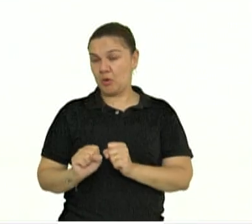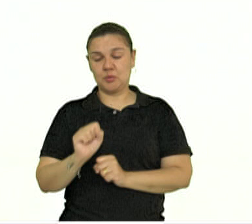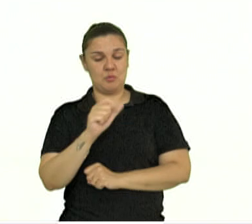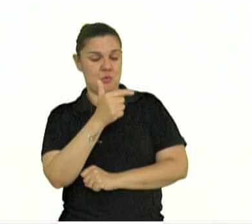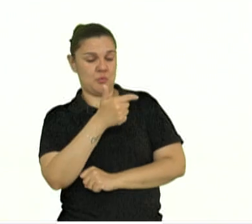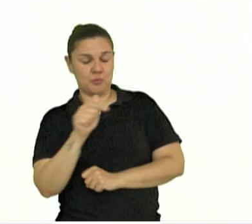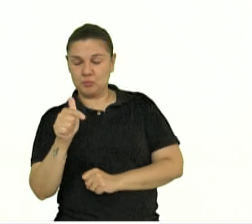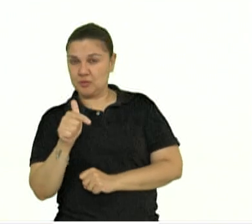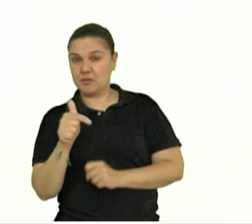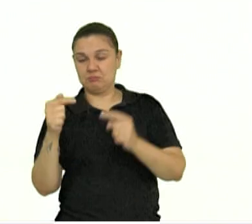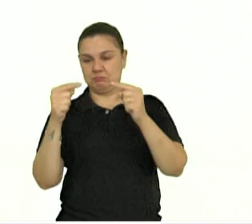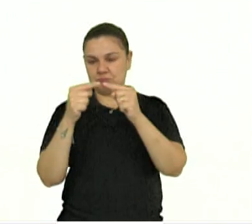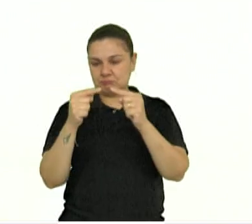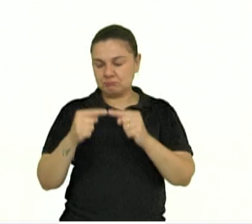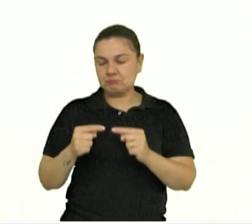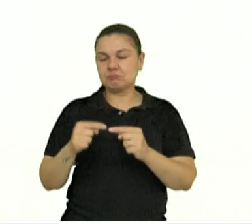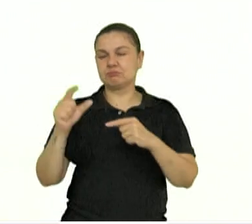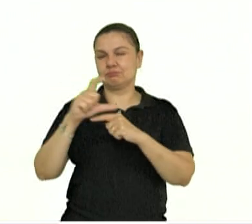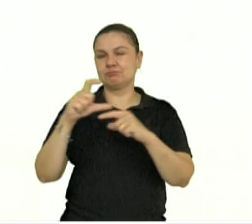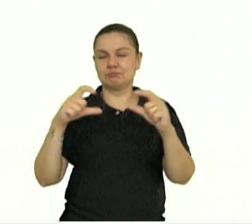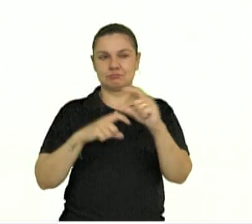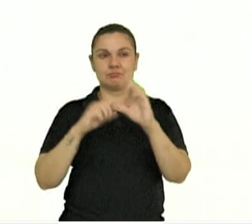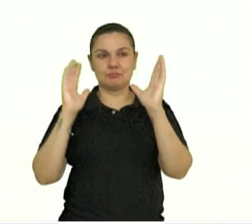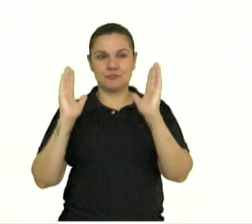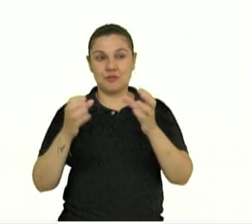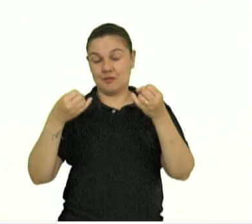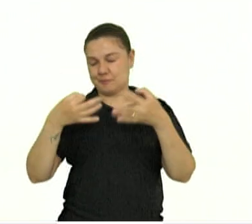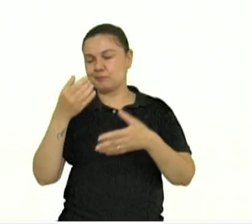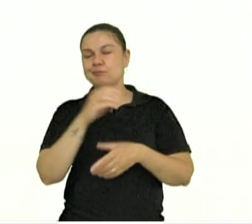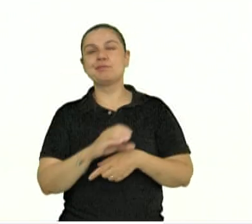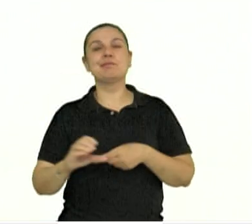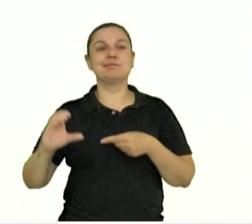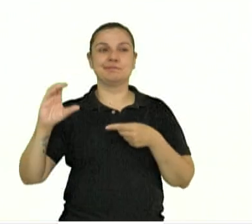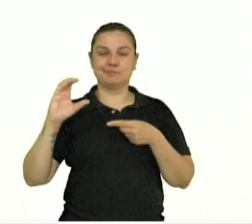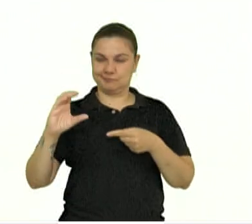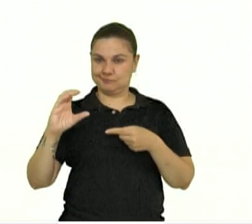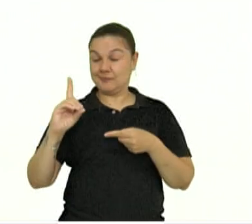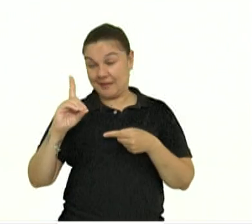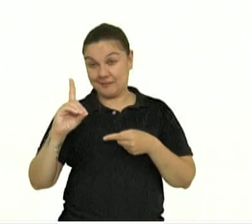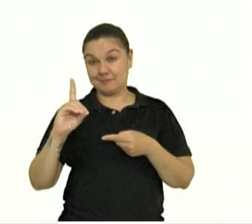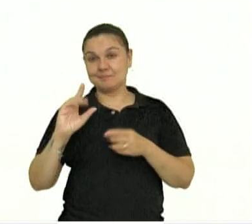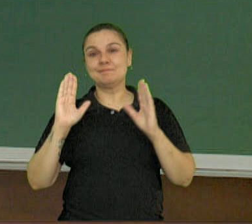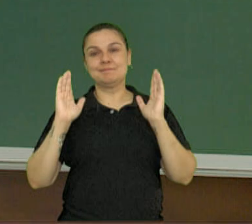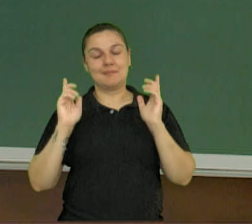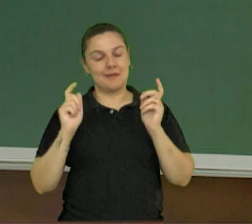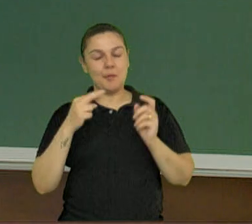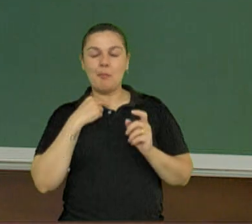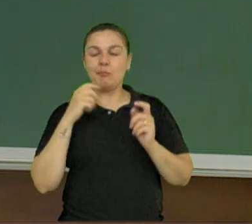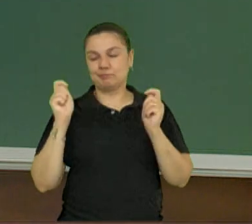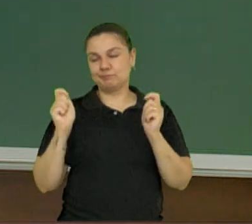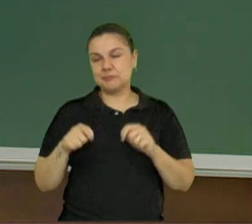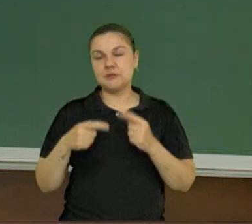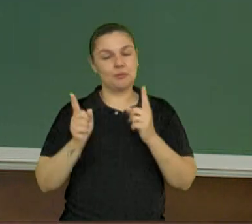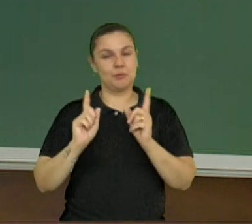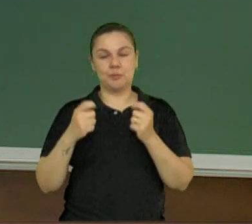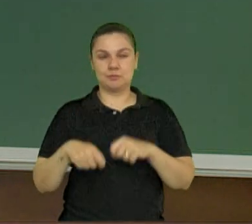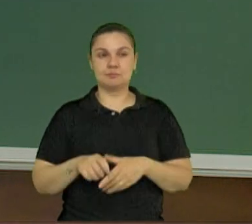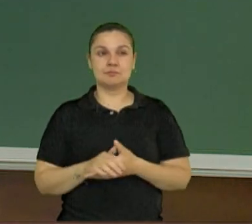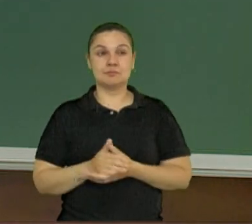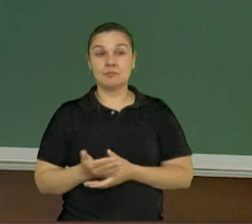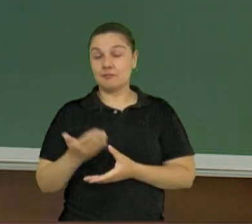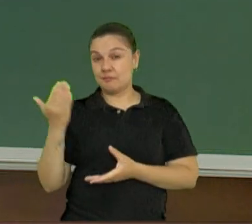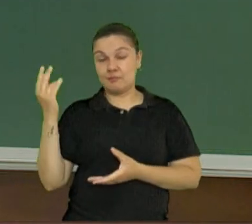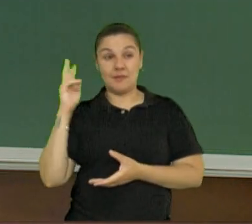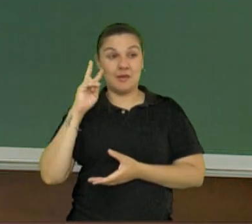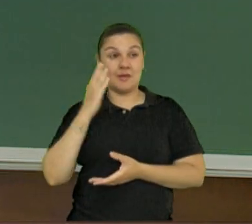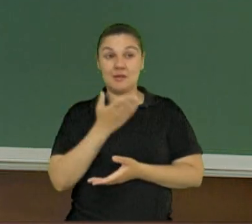conter rimas e estrofes. Como eu já acabei de falar para vocês, é claro que é a letra D, que pode ou não conter rimas. Só